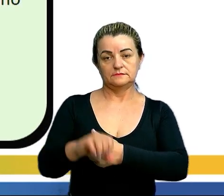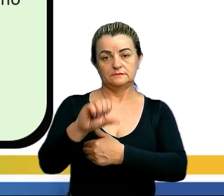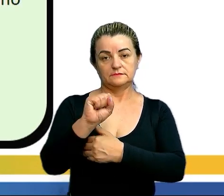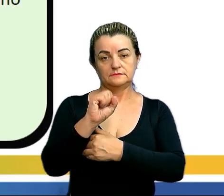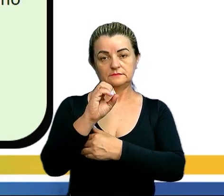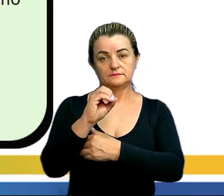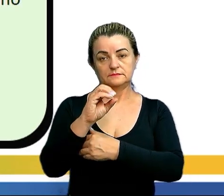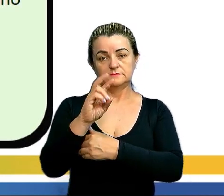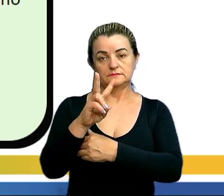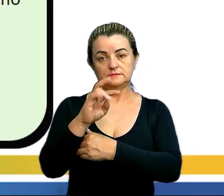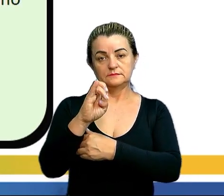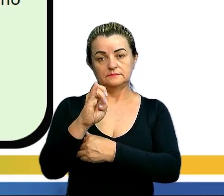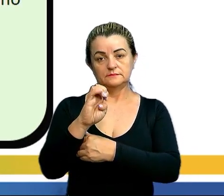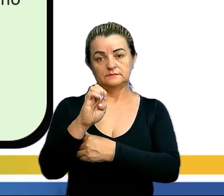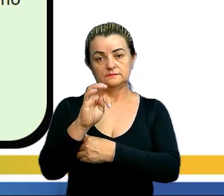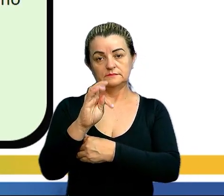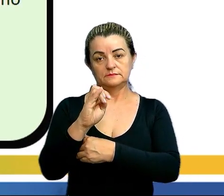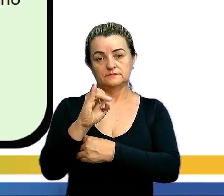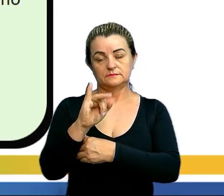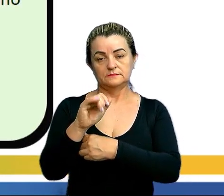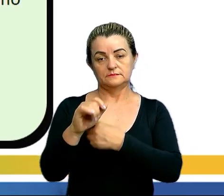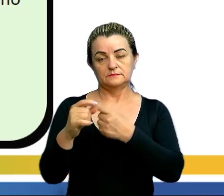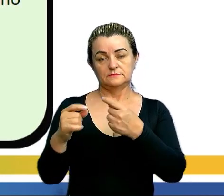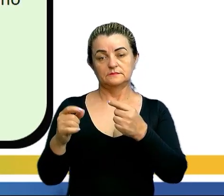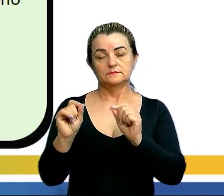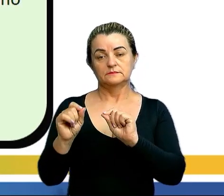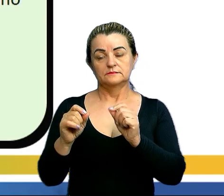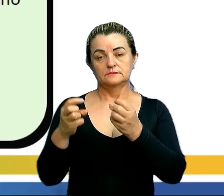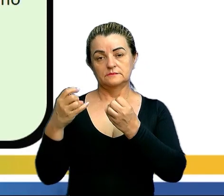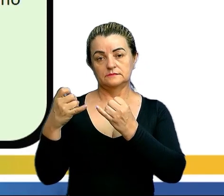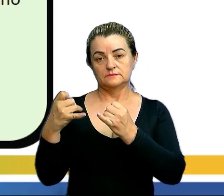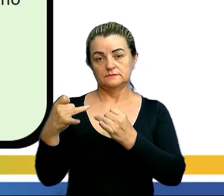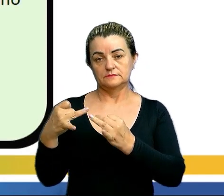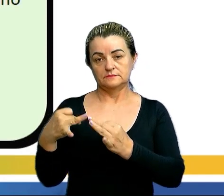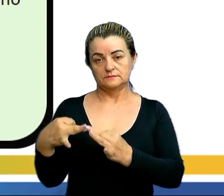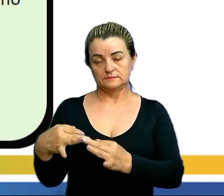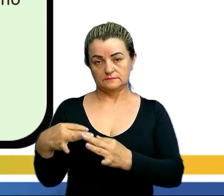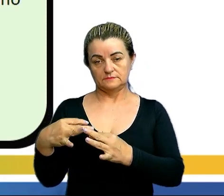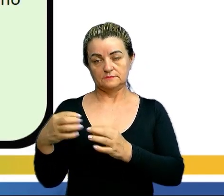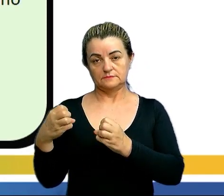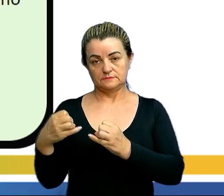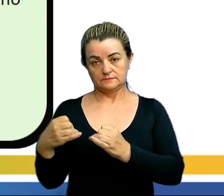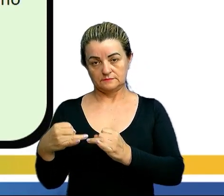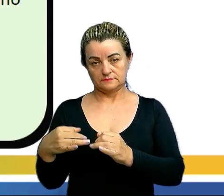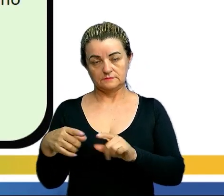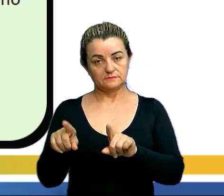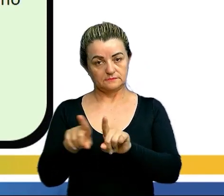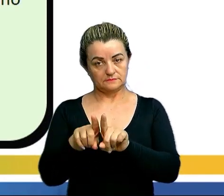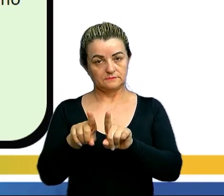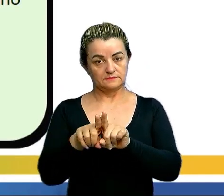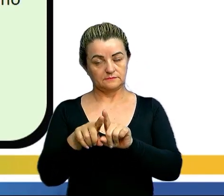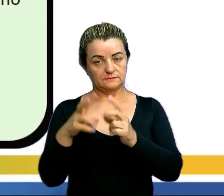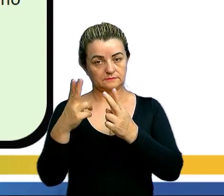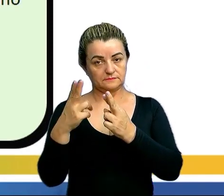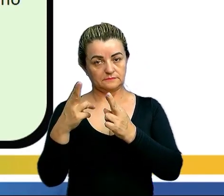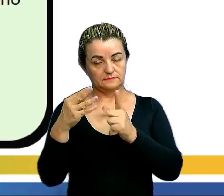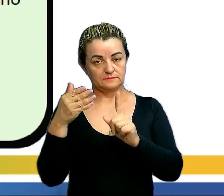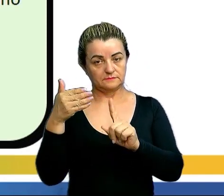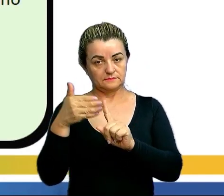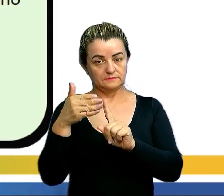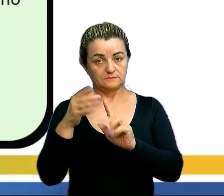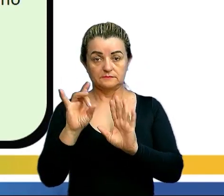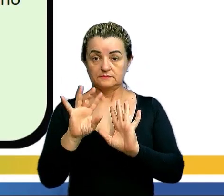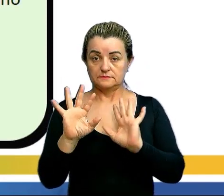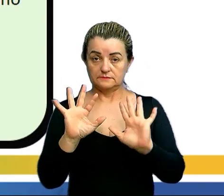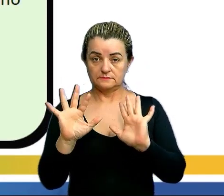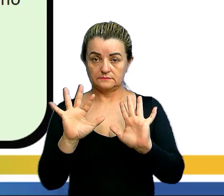vamos ter a versão soviética da doutrina Truman, né, que tinha exatamente o mesmo objetivo. Só que, nesse